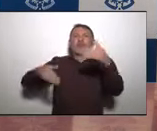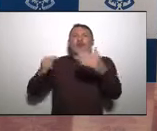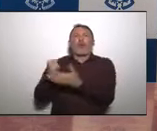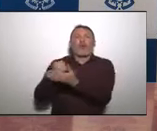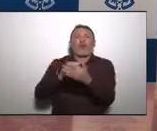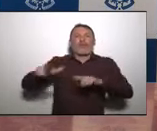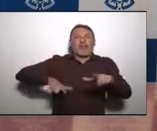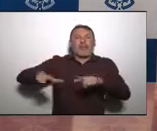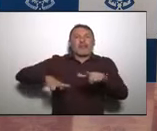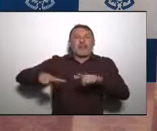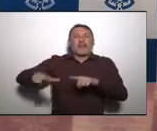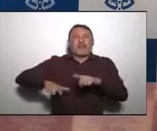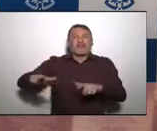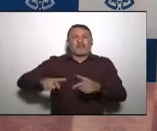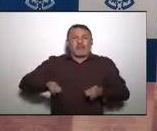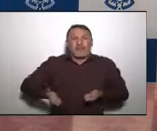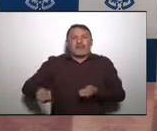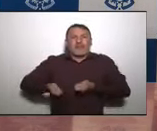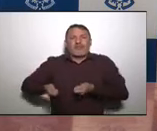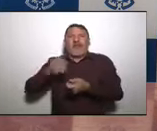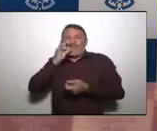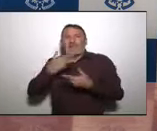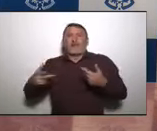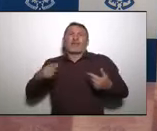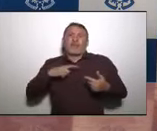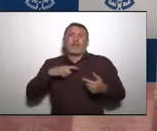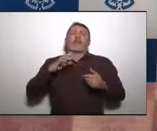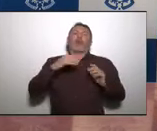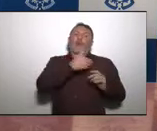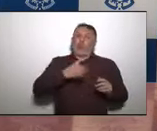instalações sanitárias adequadas, para ter equipamento EPI, para ter